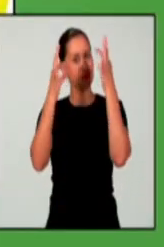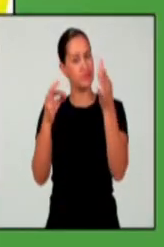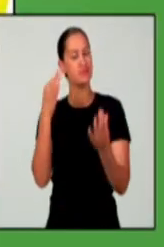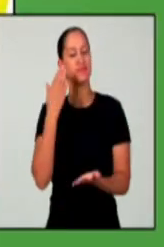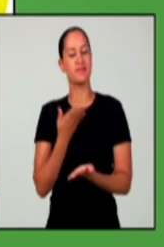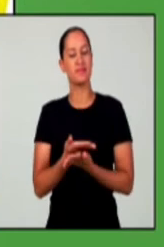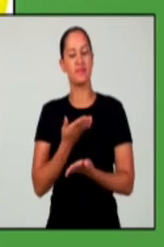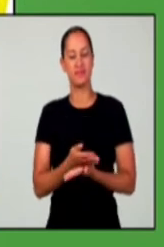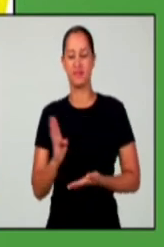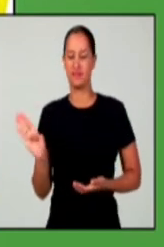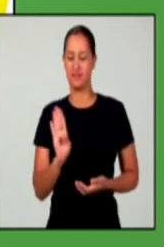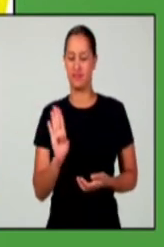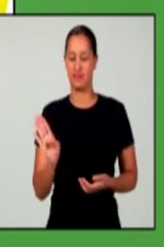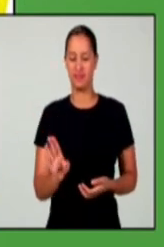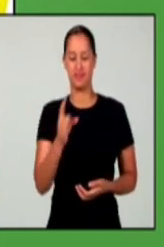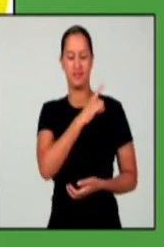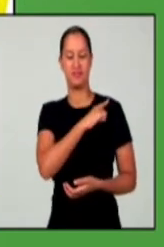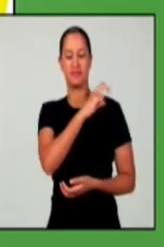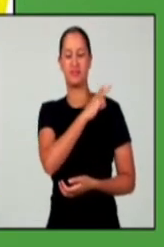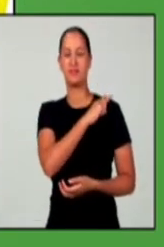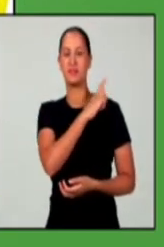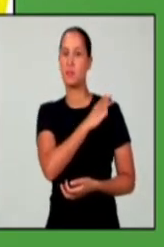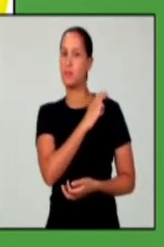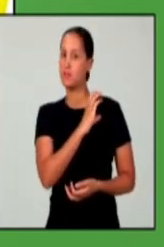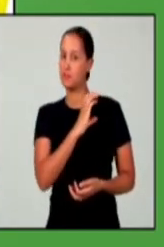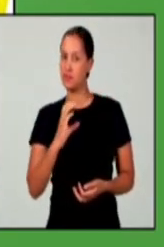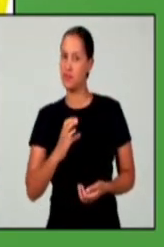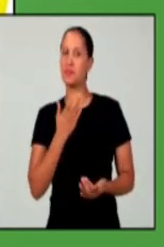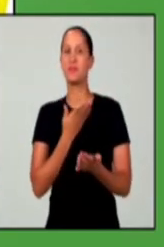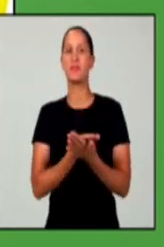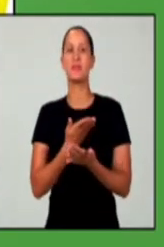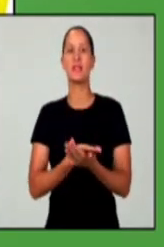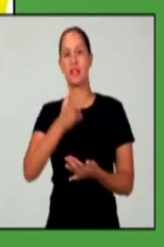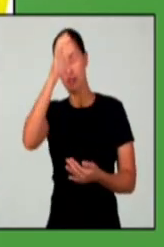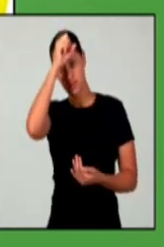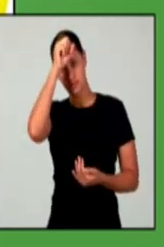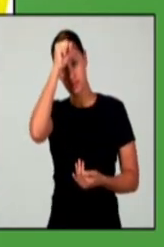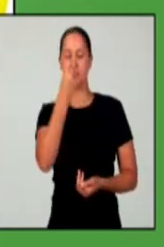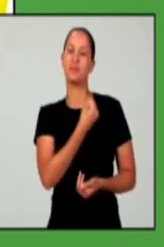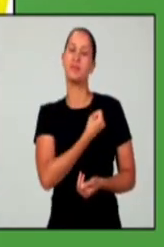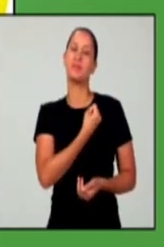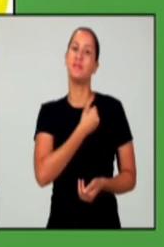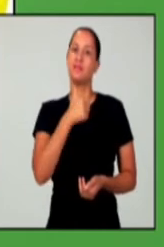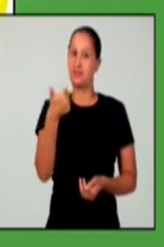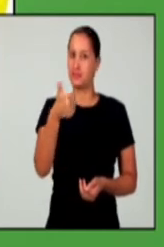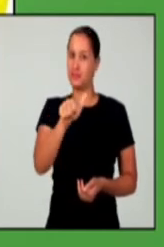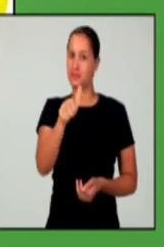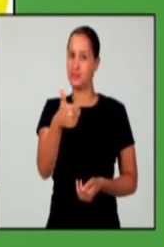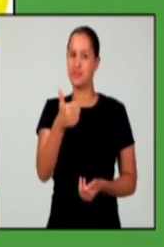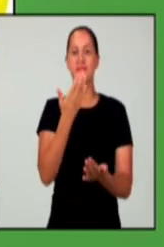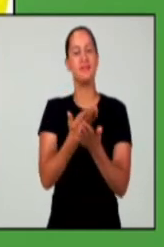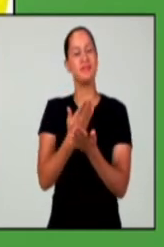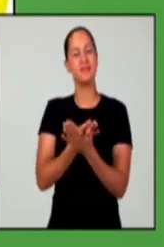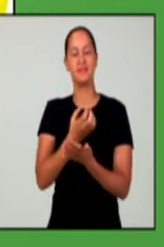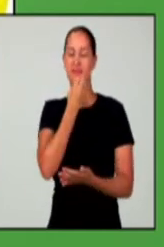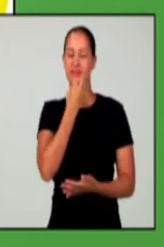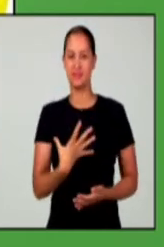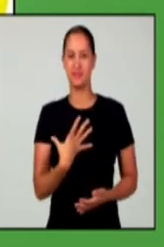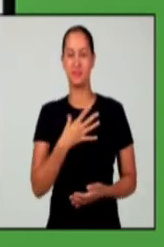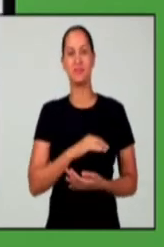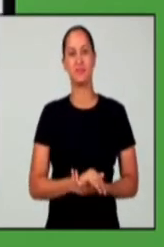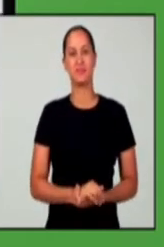Atenção! Começa agora uma teleaula de Biologia do Ensino Médio. Você vai assistir a teleaula de número 11. Bons